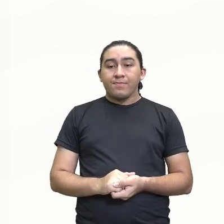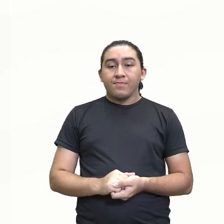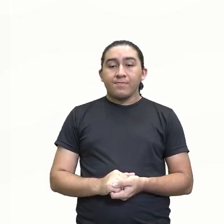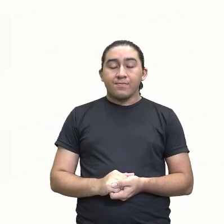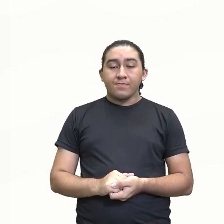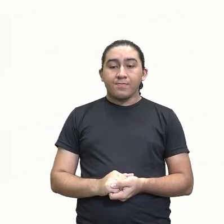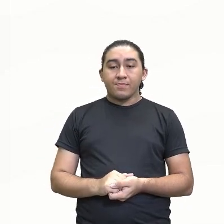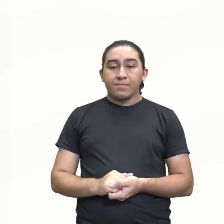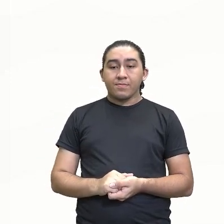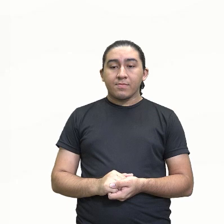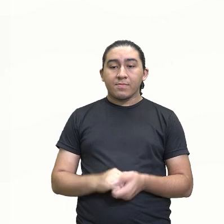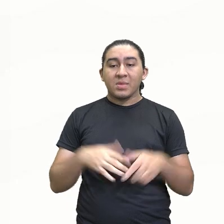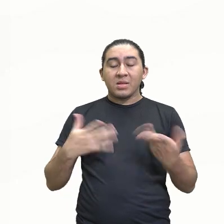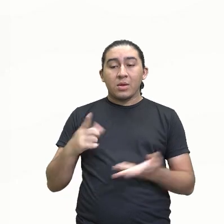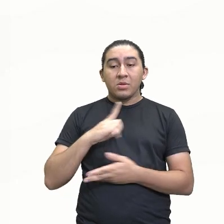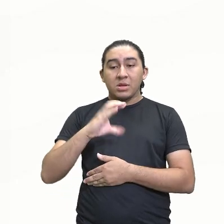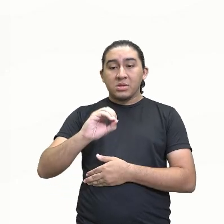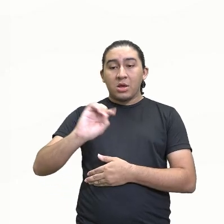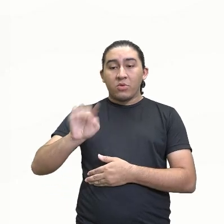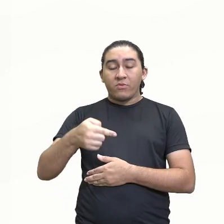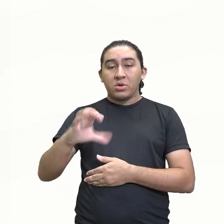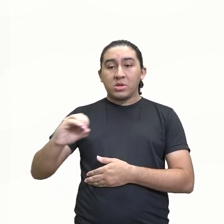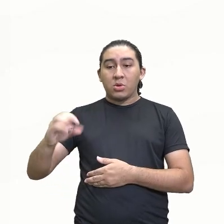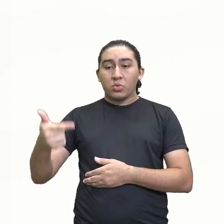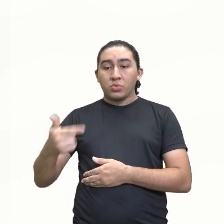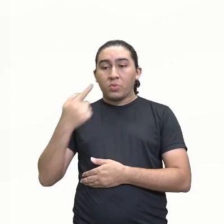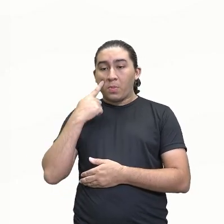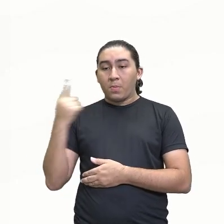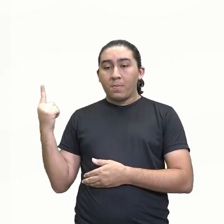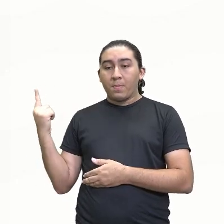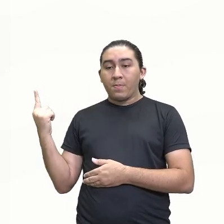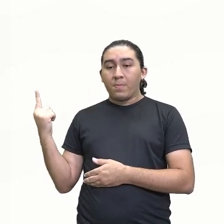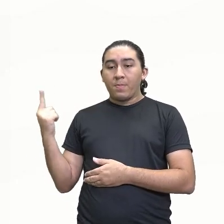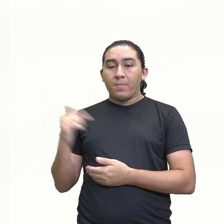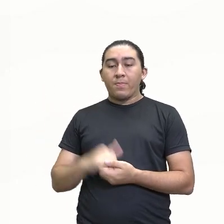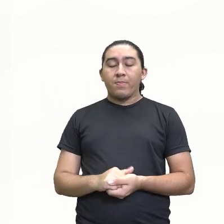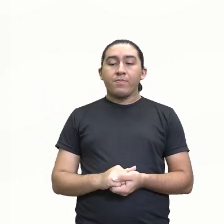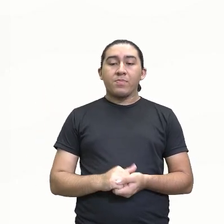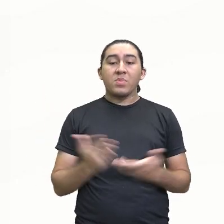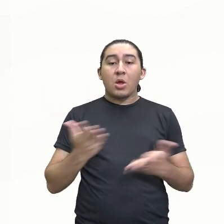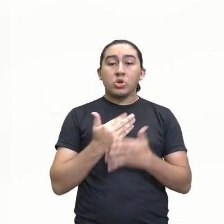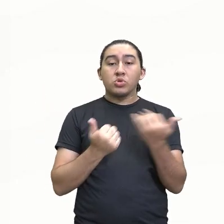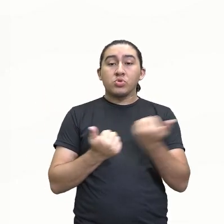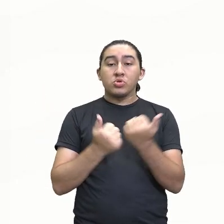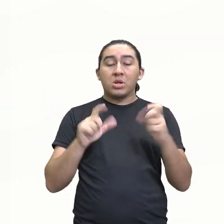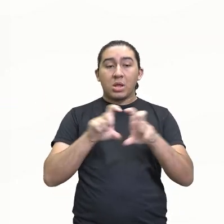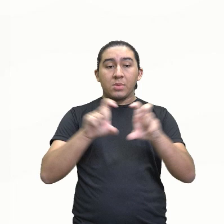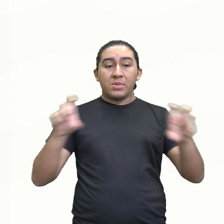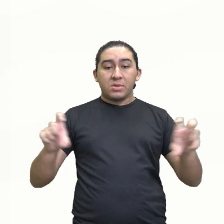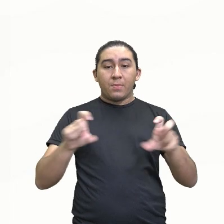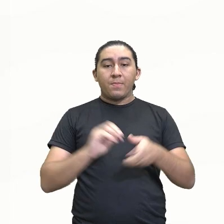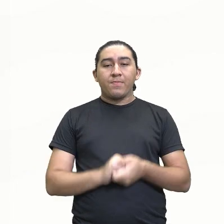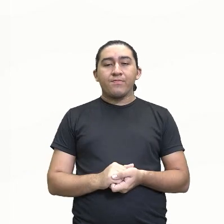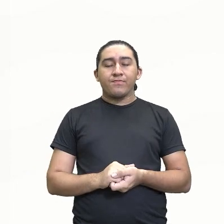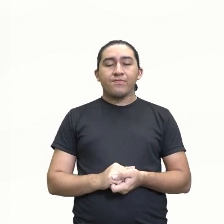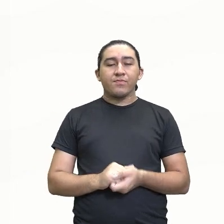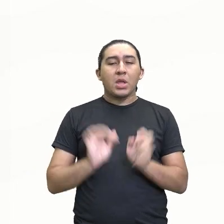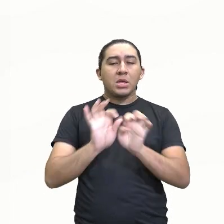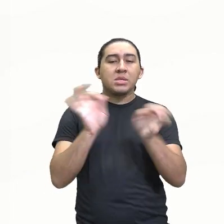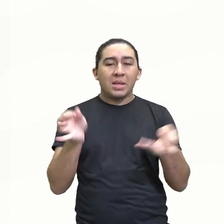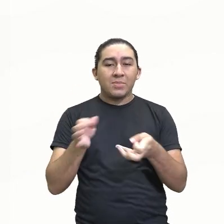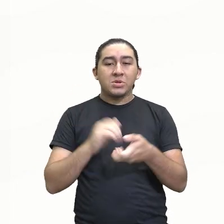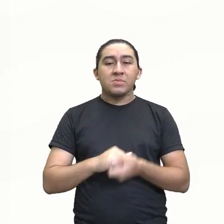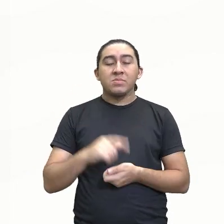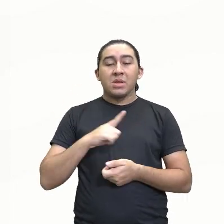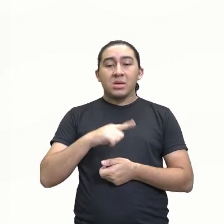né? Você diminui duas casas, 0,02. Agora, nós vamos substituir na expressão. Substituindo, então,